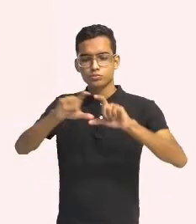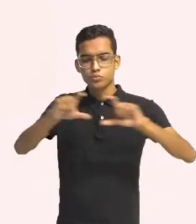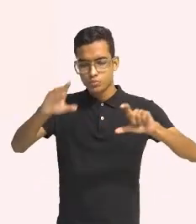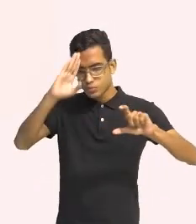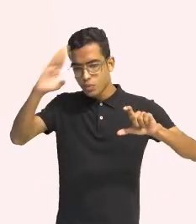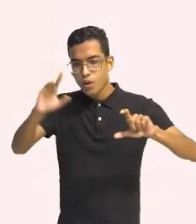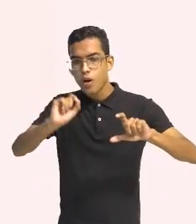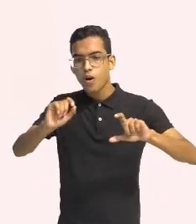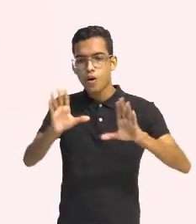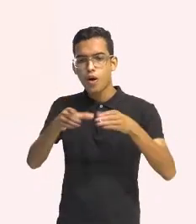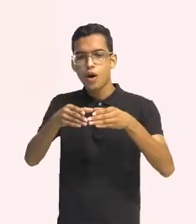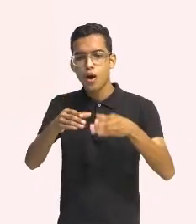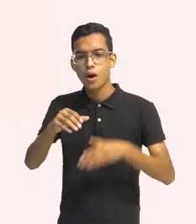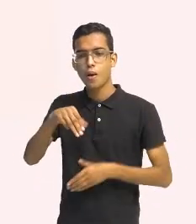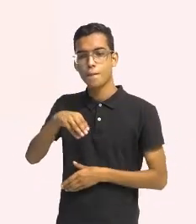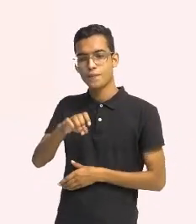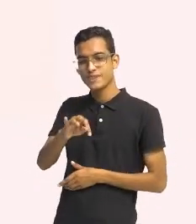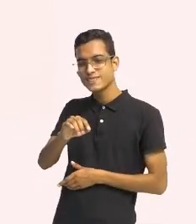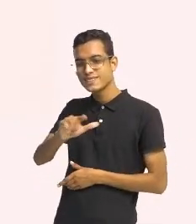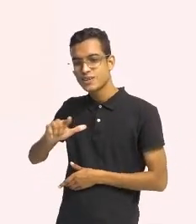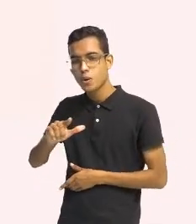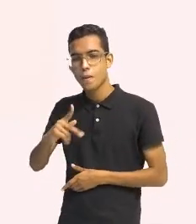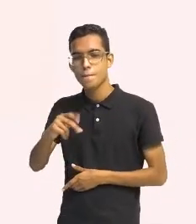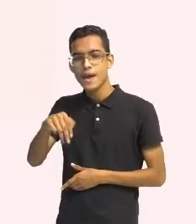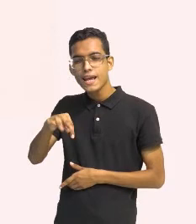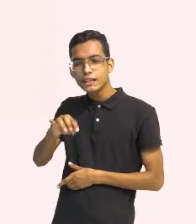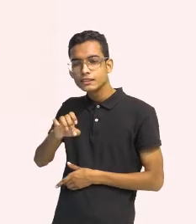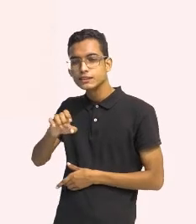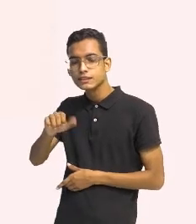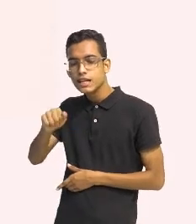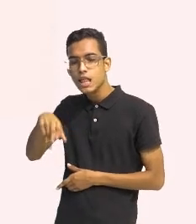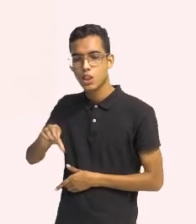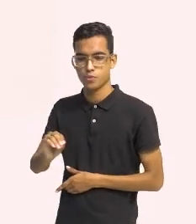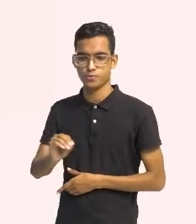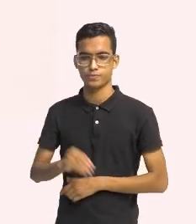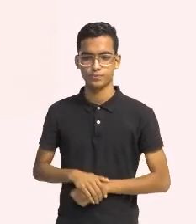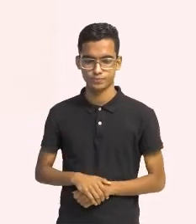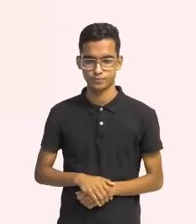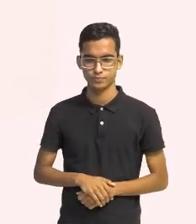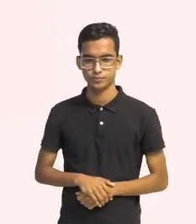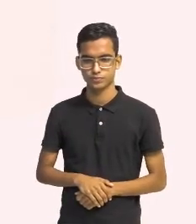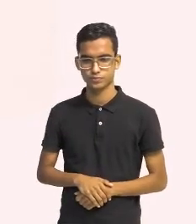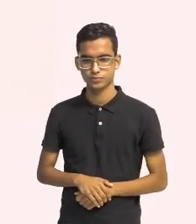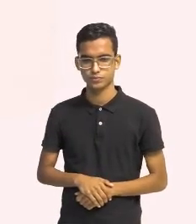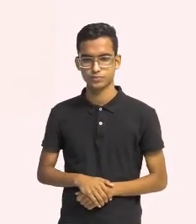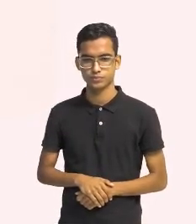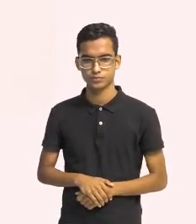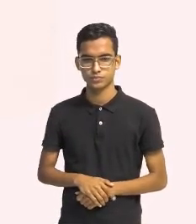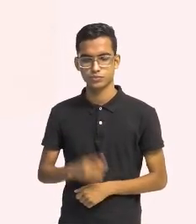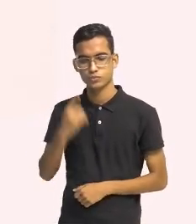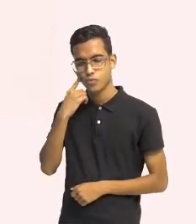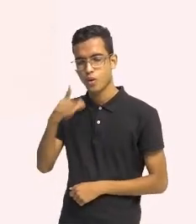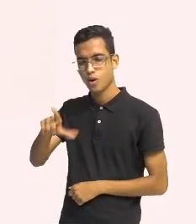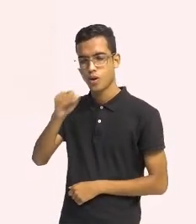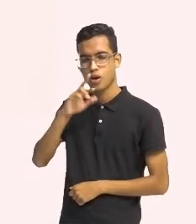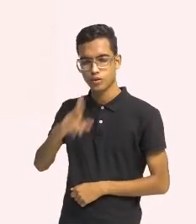ligações simples, e a vogal O, tá? Bora marcar